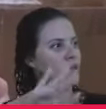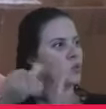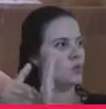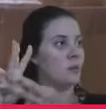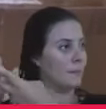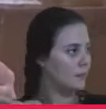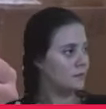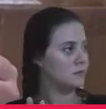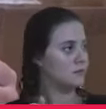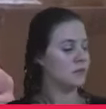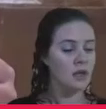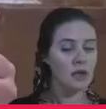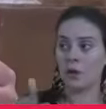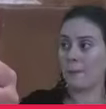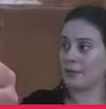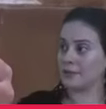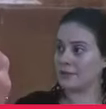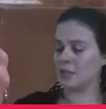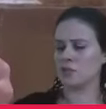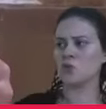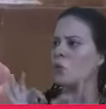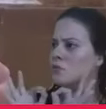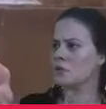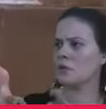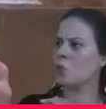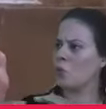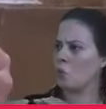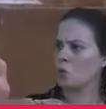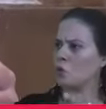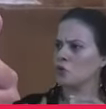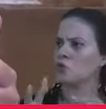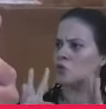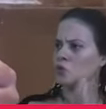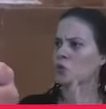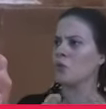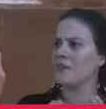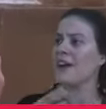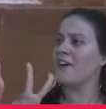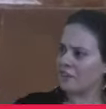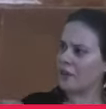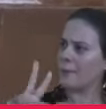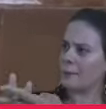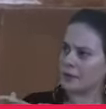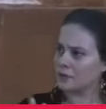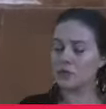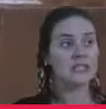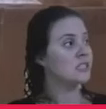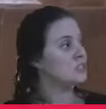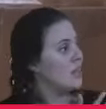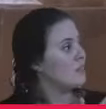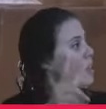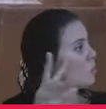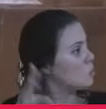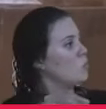Presidente ninguém tem dúvida disso estamos todos indignados serão presos General São criminosos